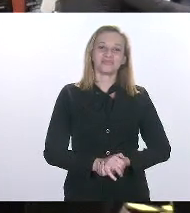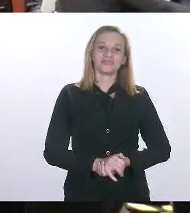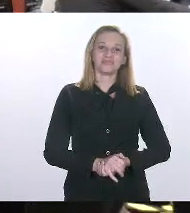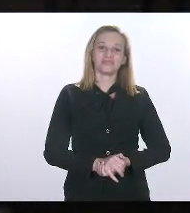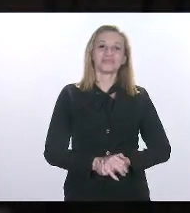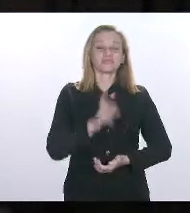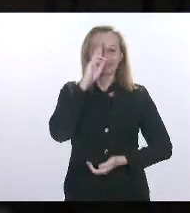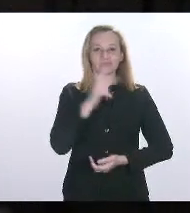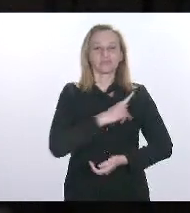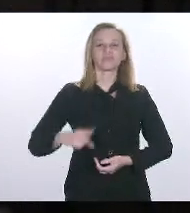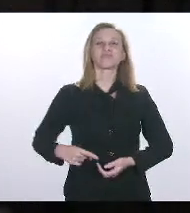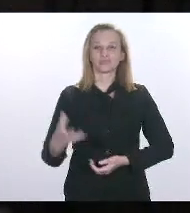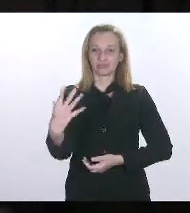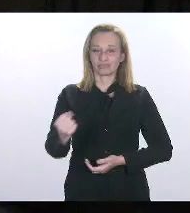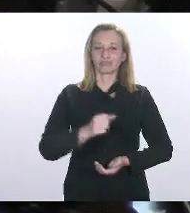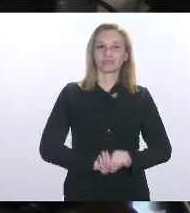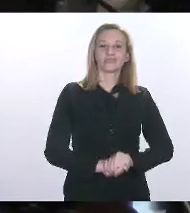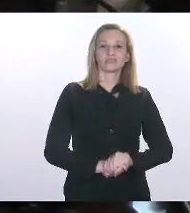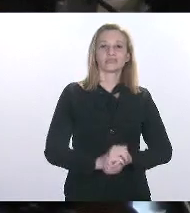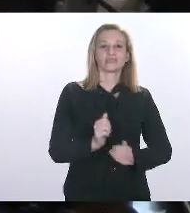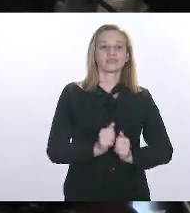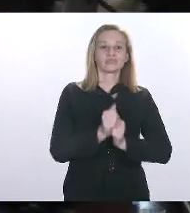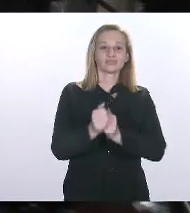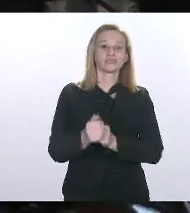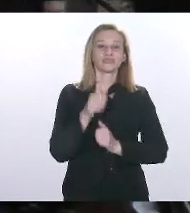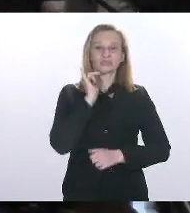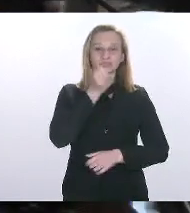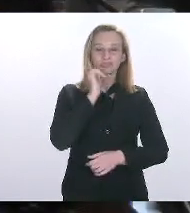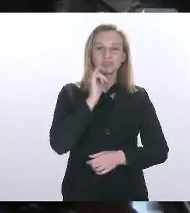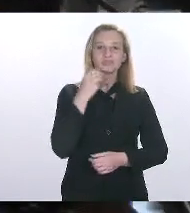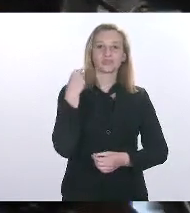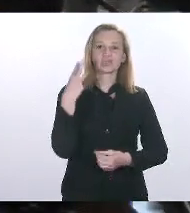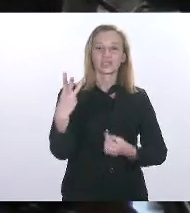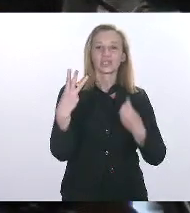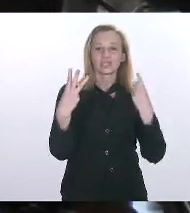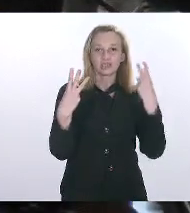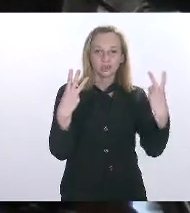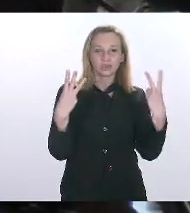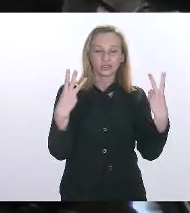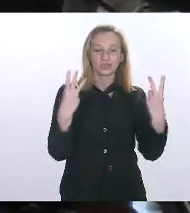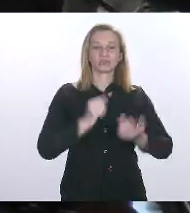Senhor presidente, parecer favorável. Acompanha o relator, 3-2. Acompanhando o relator.